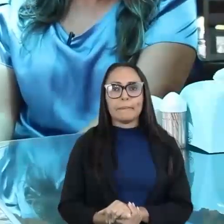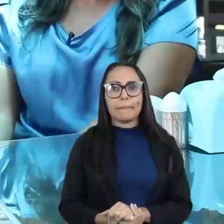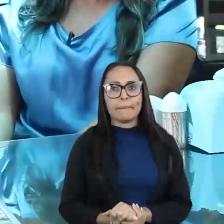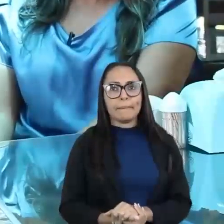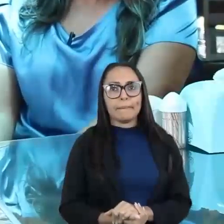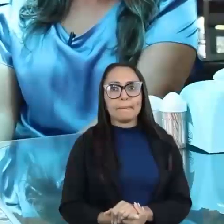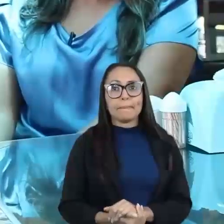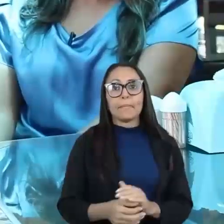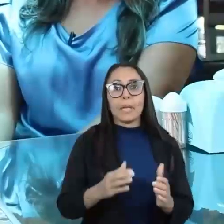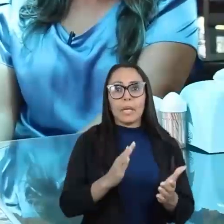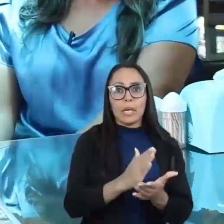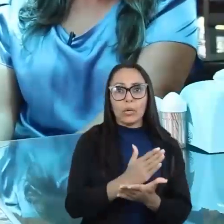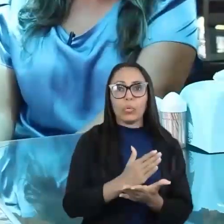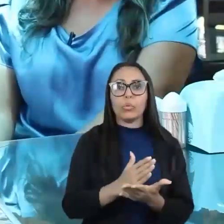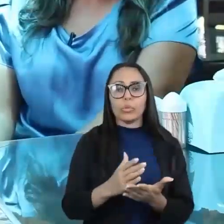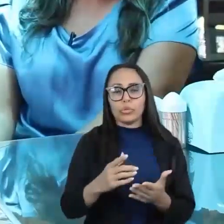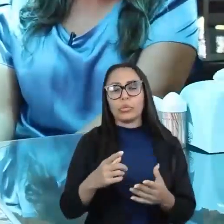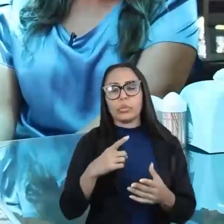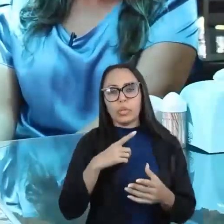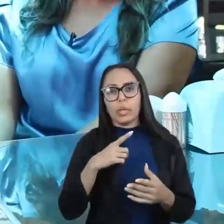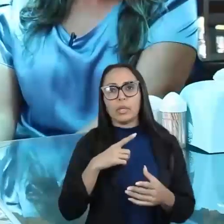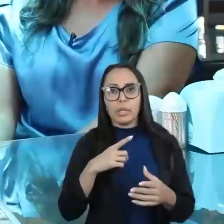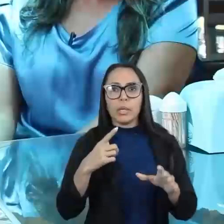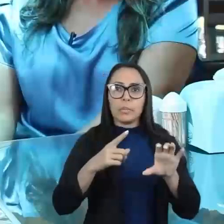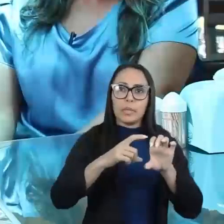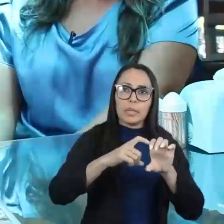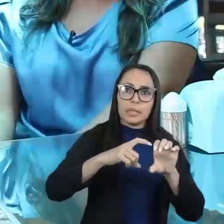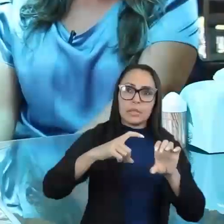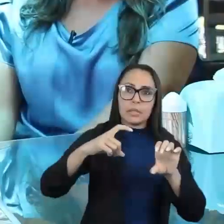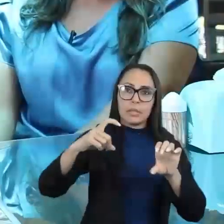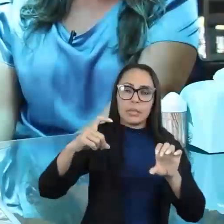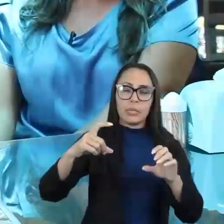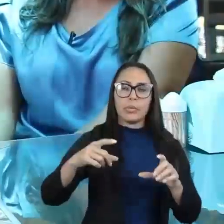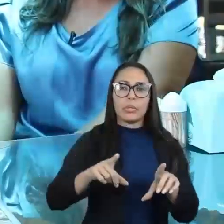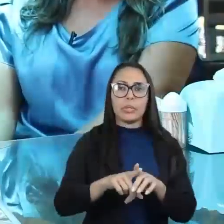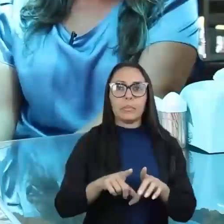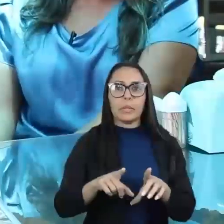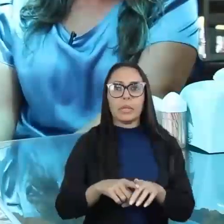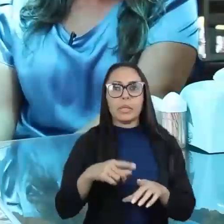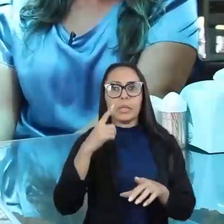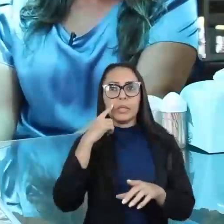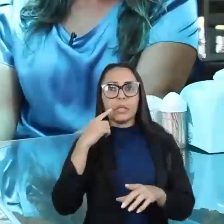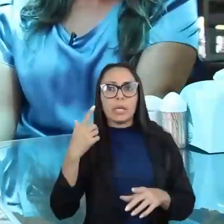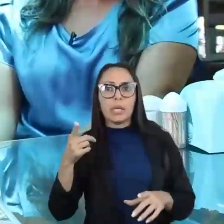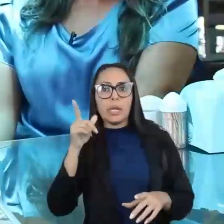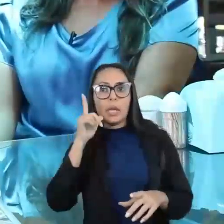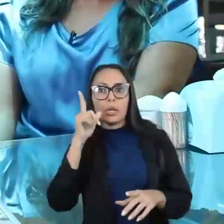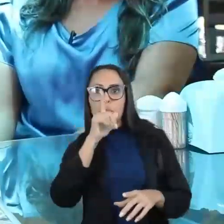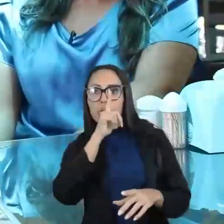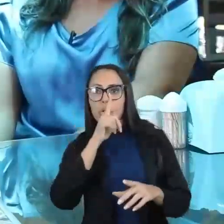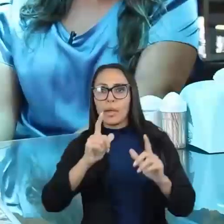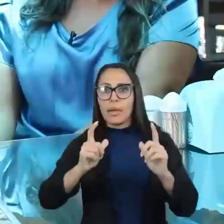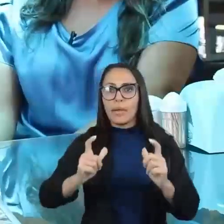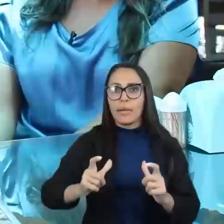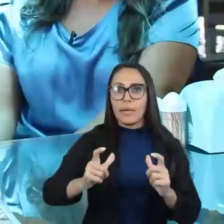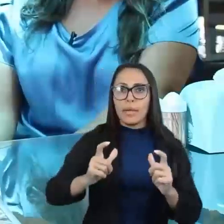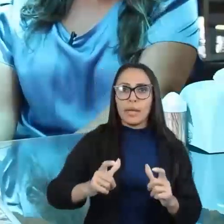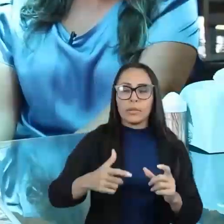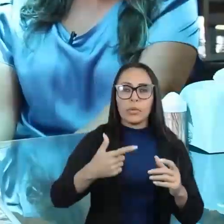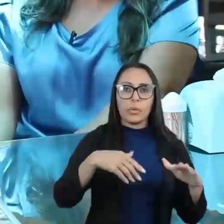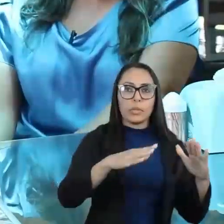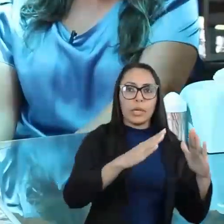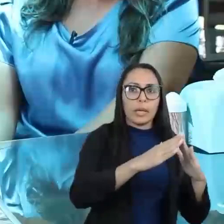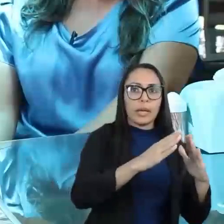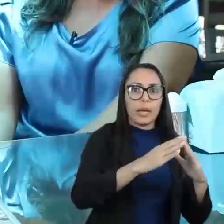Alguns deles também são empreendedores. Sim. Quando saem daqui, eles têm outra coisa, tem lanchonete, eles têm, às vezes, na casa dele tem um delivery de